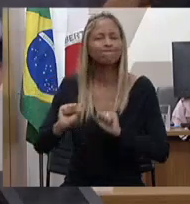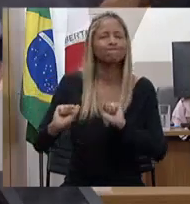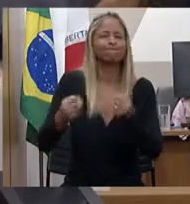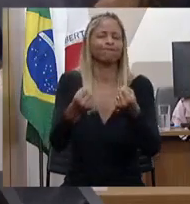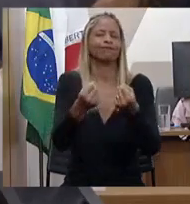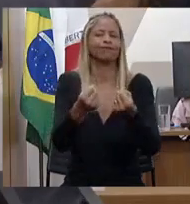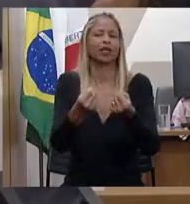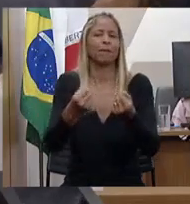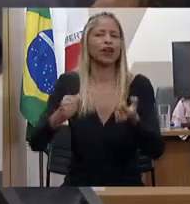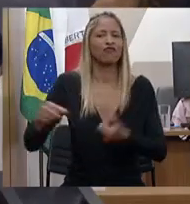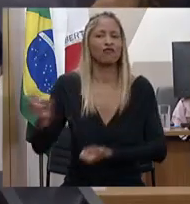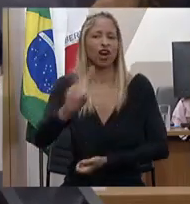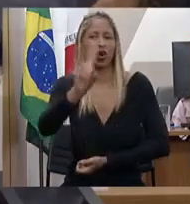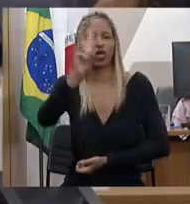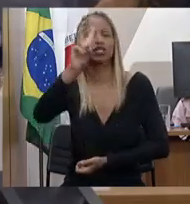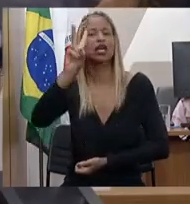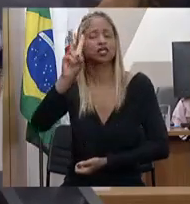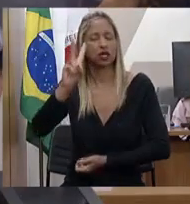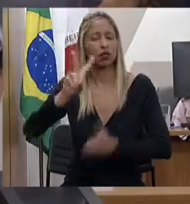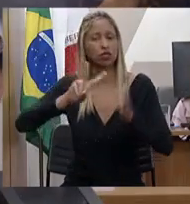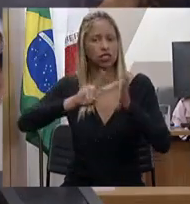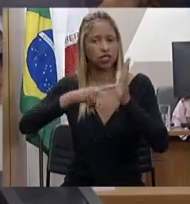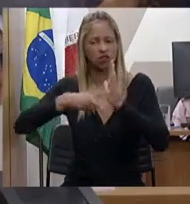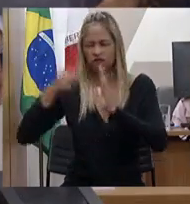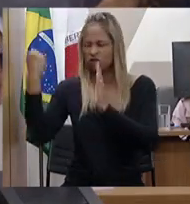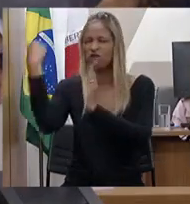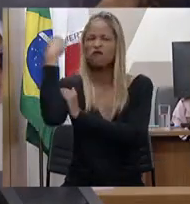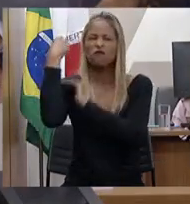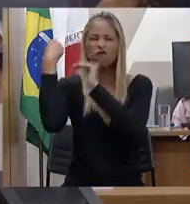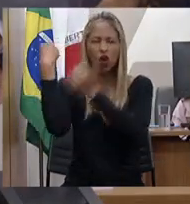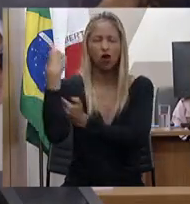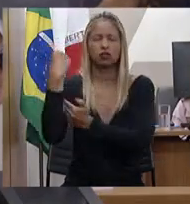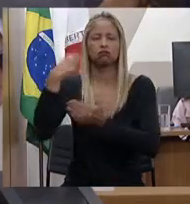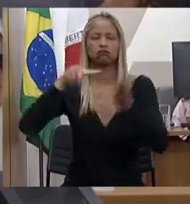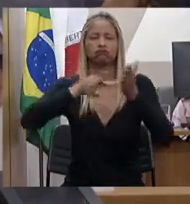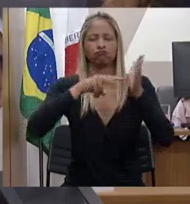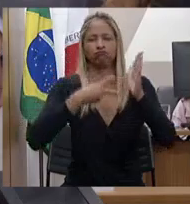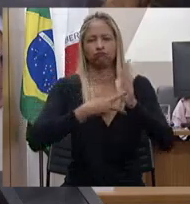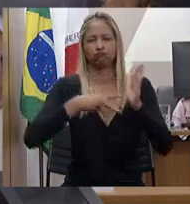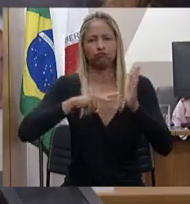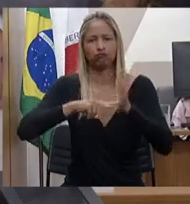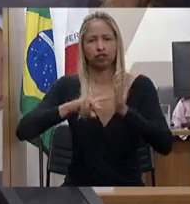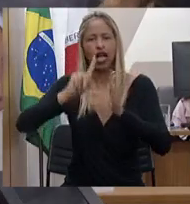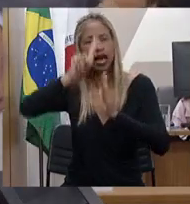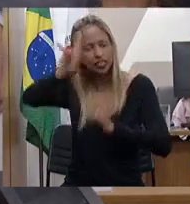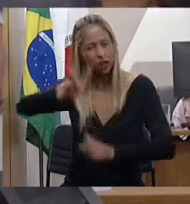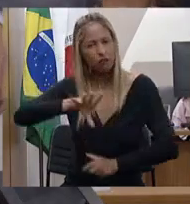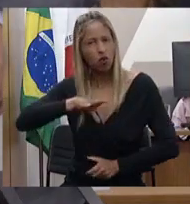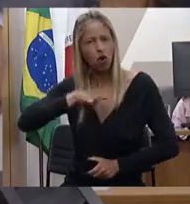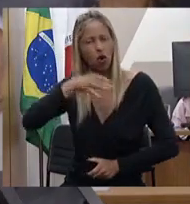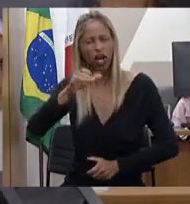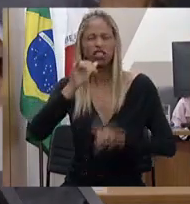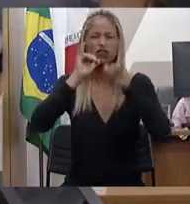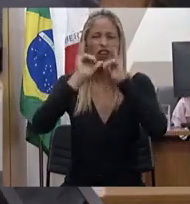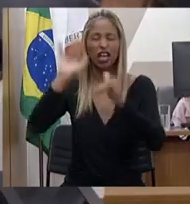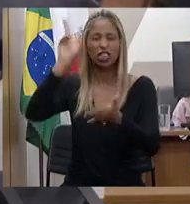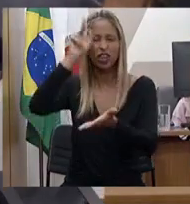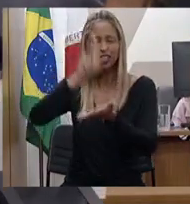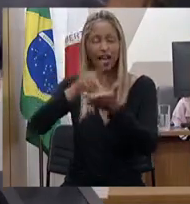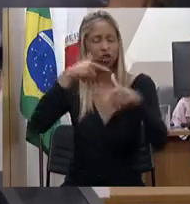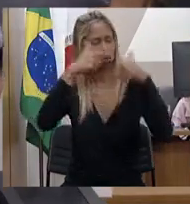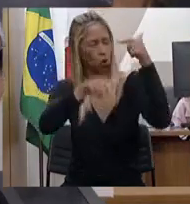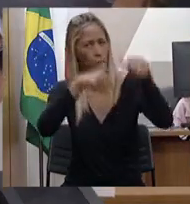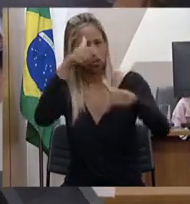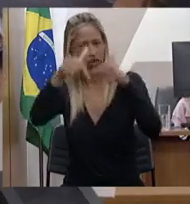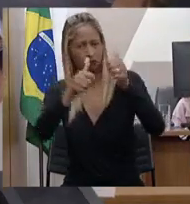para valorização do sindicatos por fortalecimento do sindicatos do sindicato tem uma voz ativa no acompanhamento da nossa luta